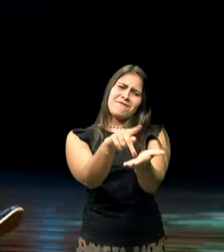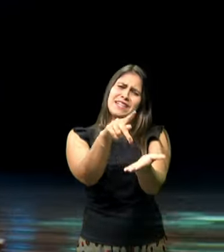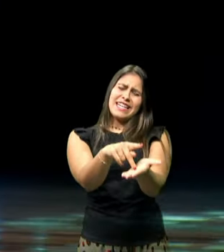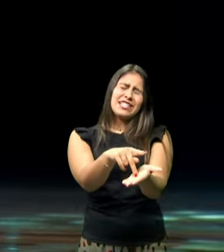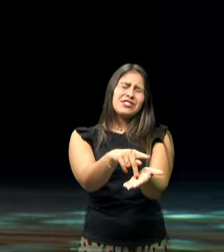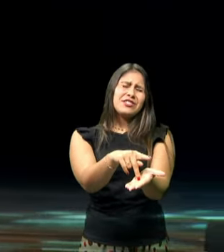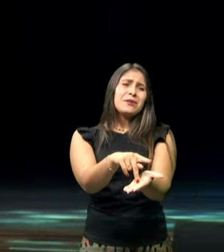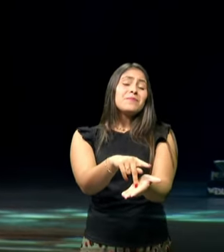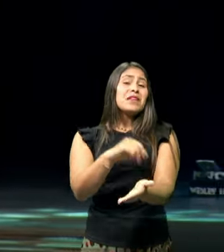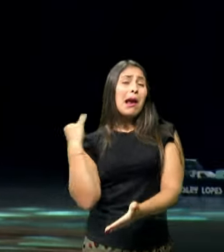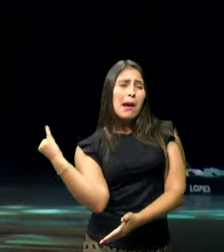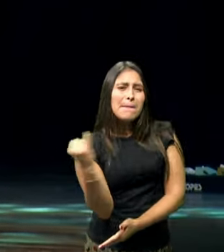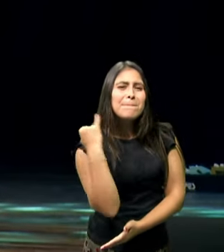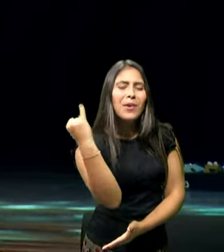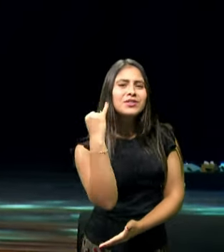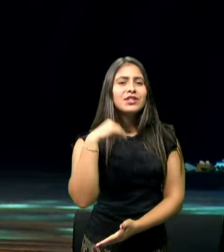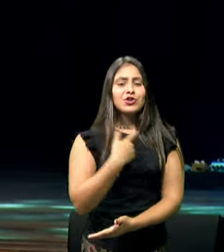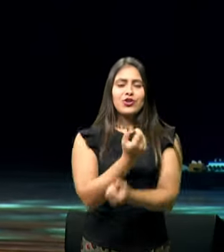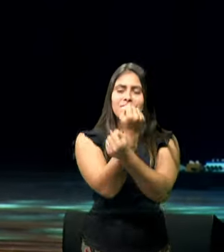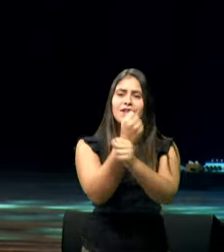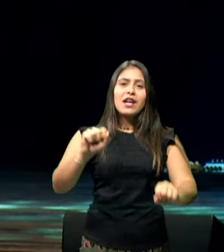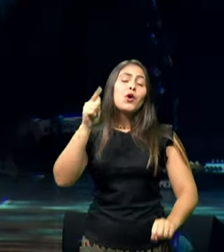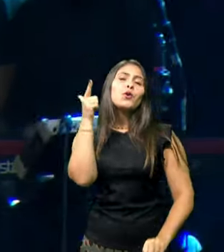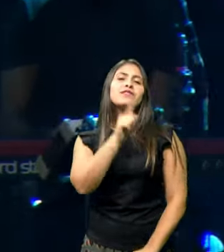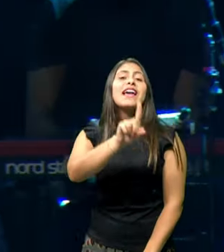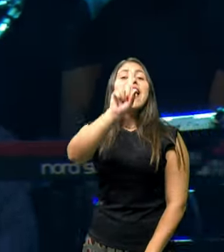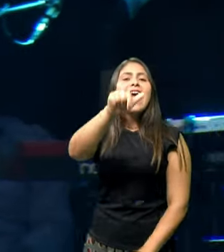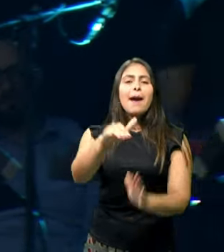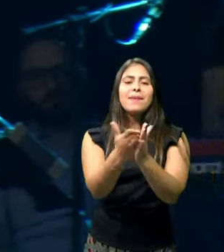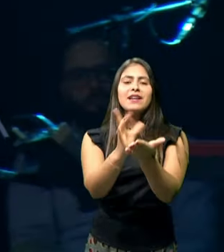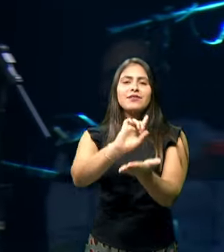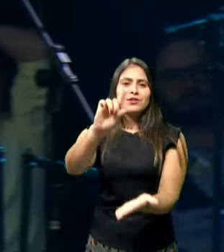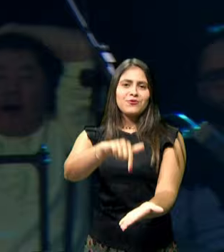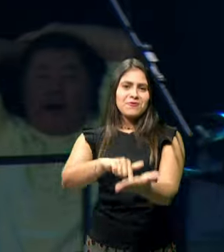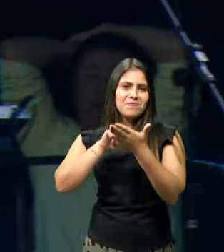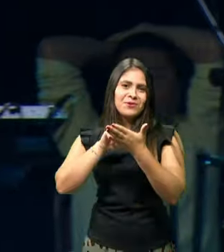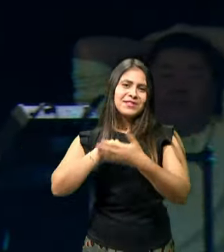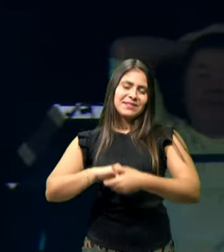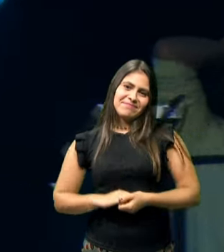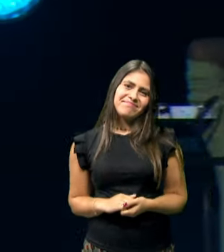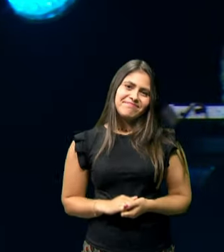e liberta o homem é a verdade do Evangelho de Cristo.